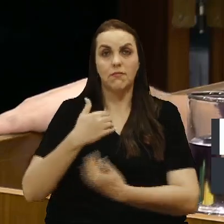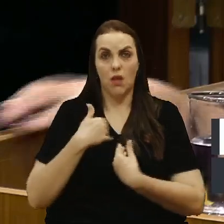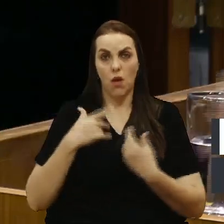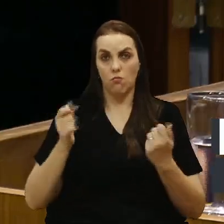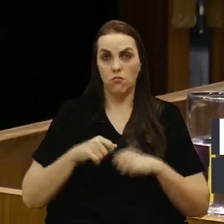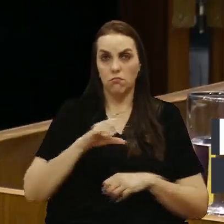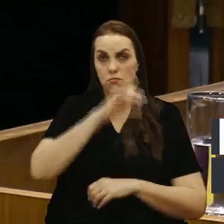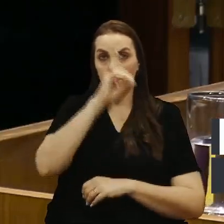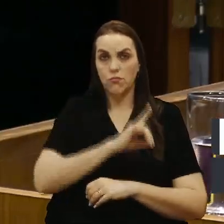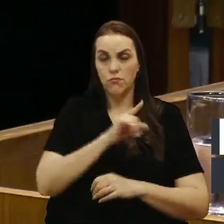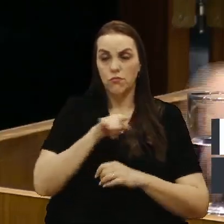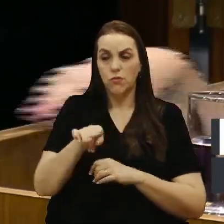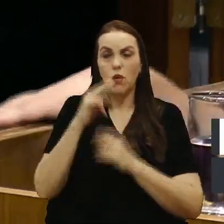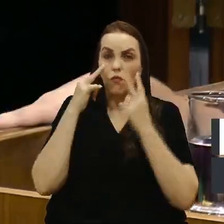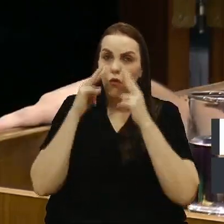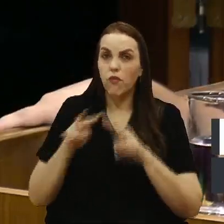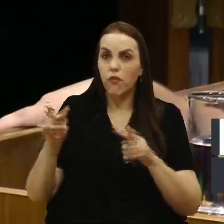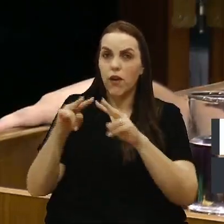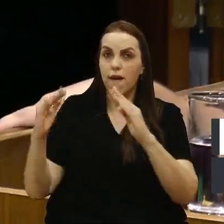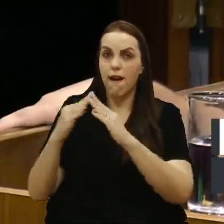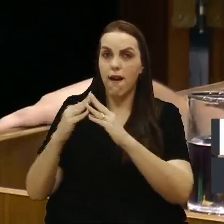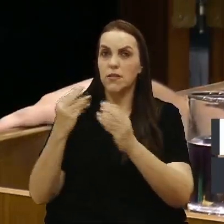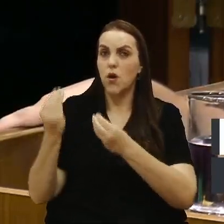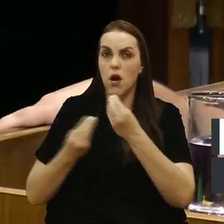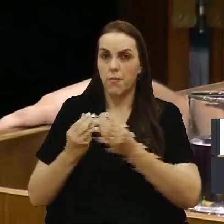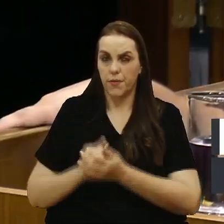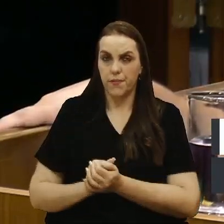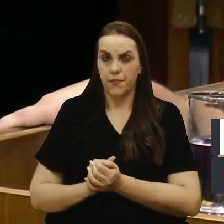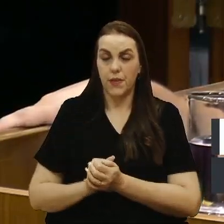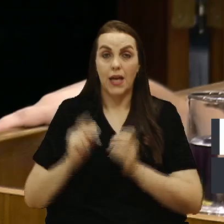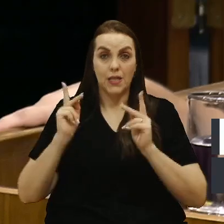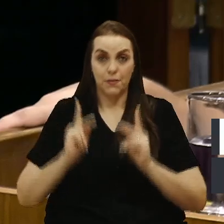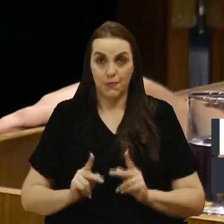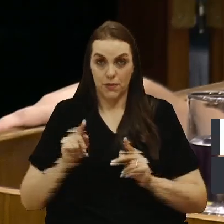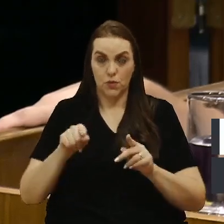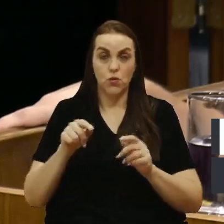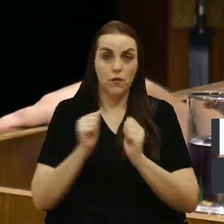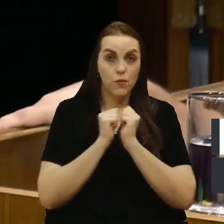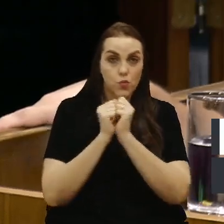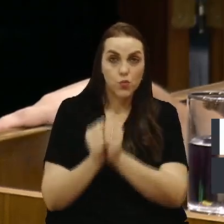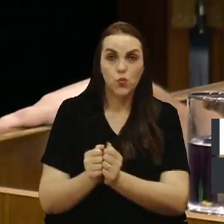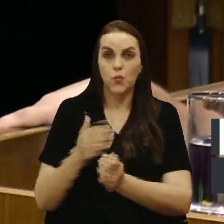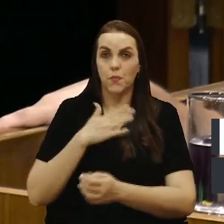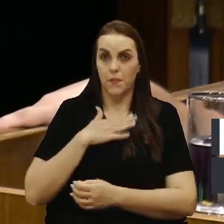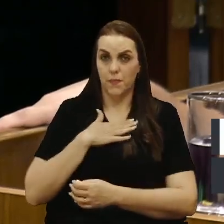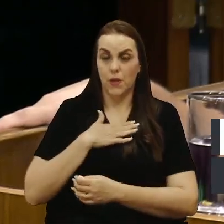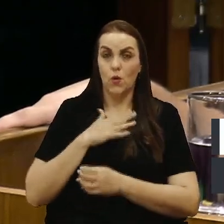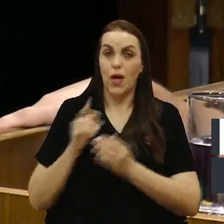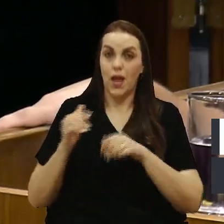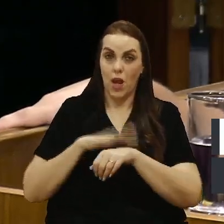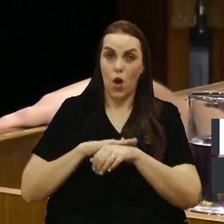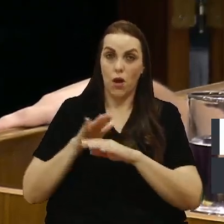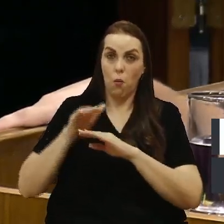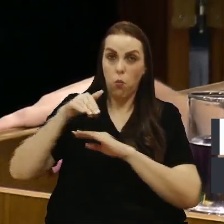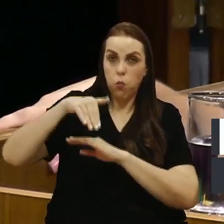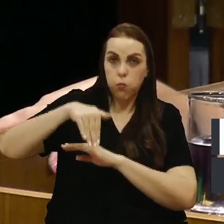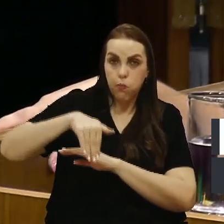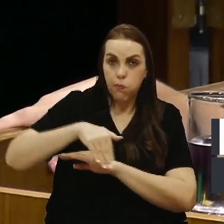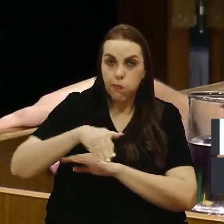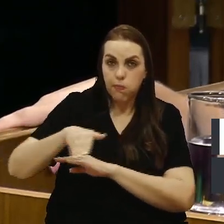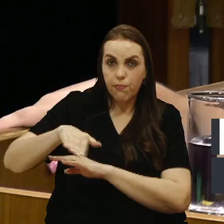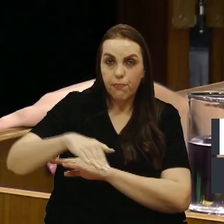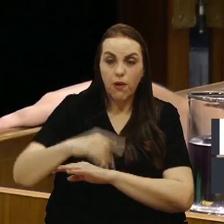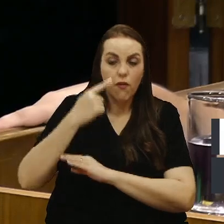eu vou verificar a situação das casas. E com as pessoas que estavam comigo, na hora de descer o morro para ver aquelas